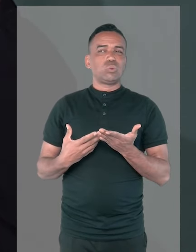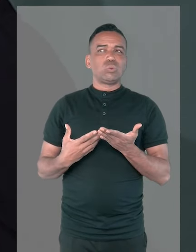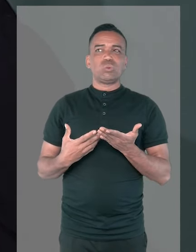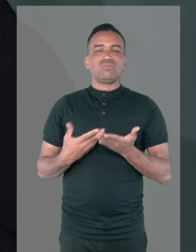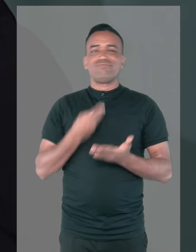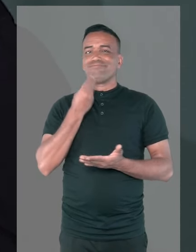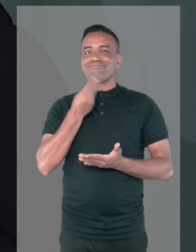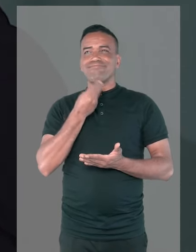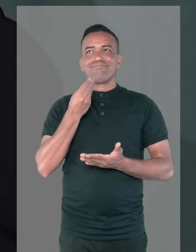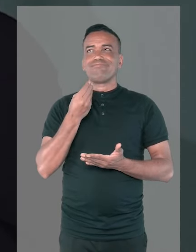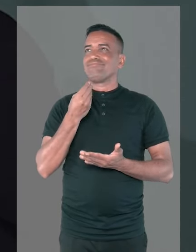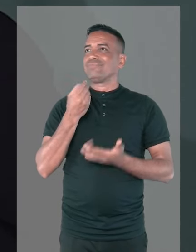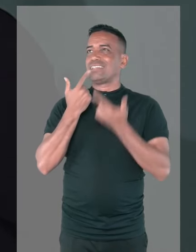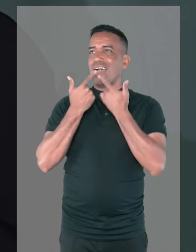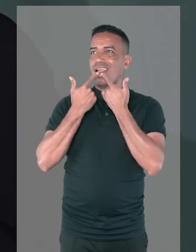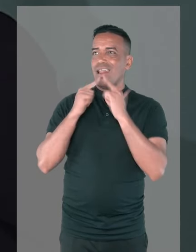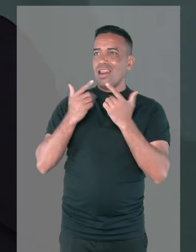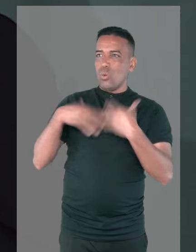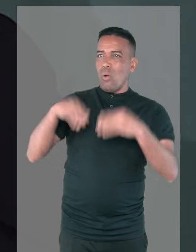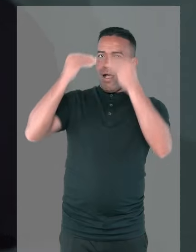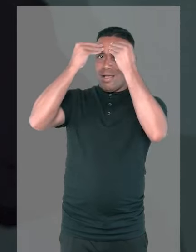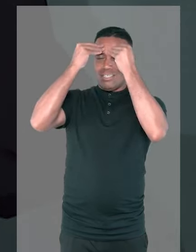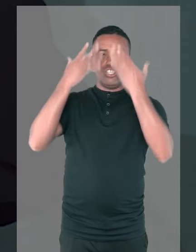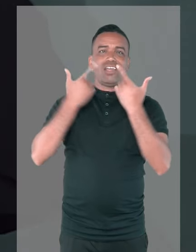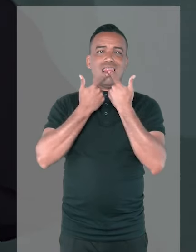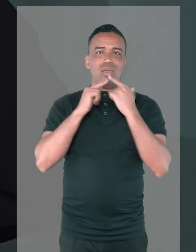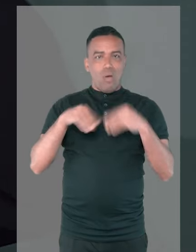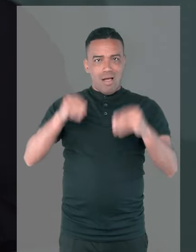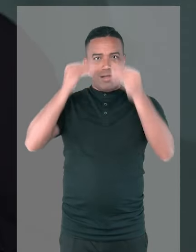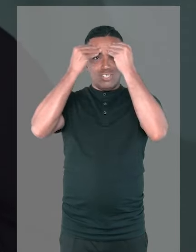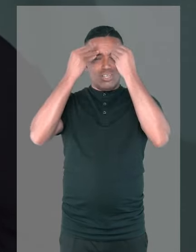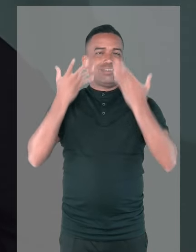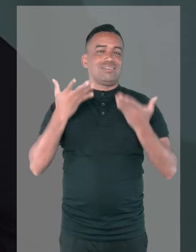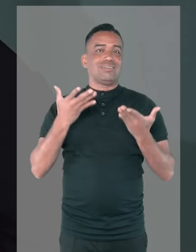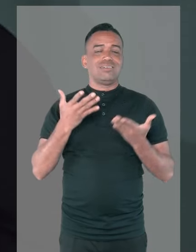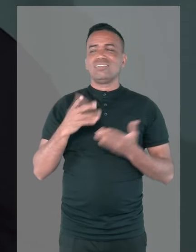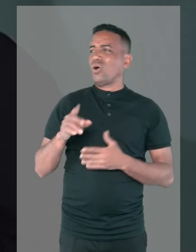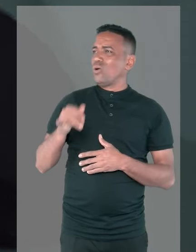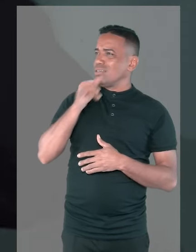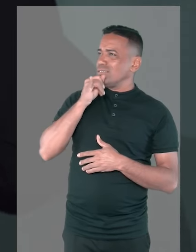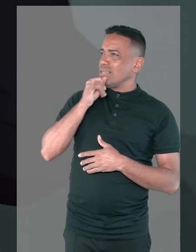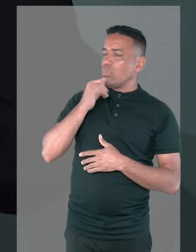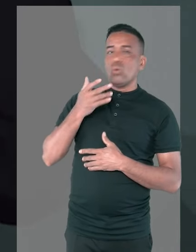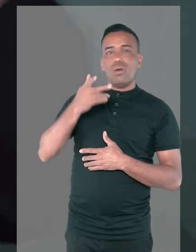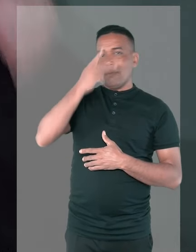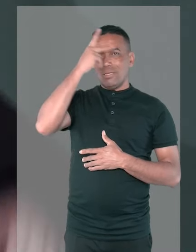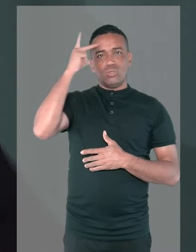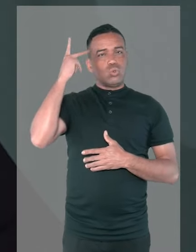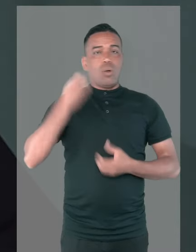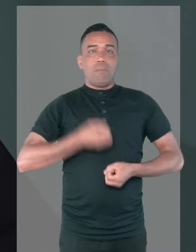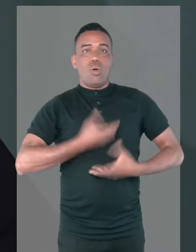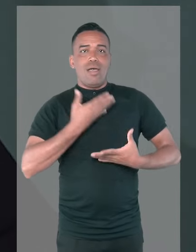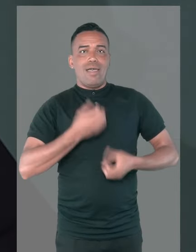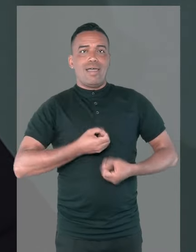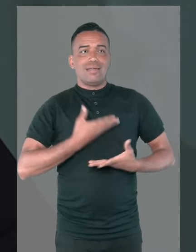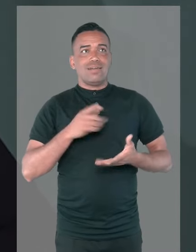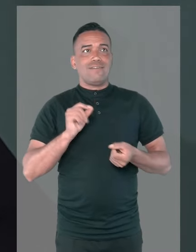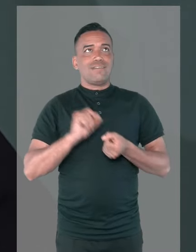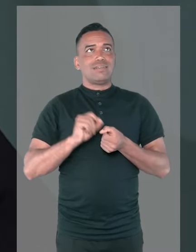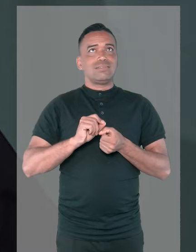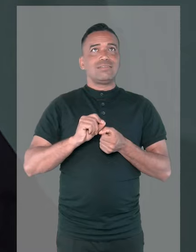da linguagem, né? A Gertrude Stein dizia assim, falou, poxa, quando o poeta fazia uma ode à